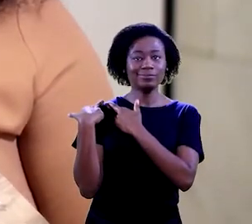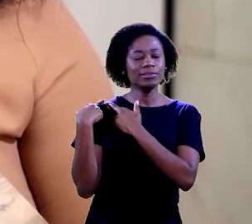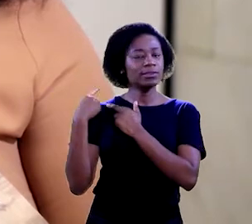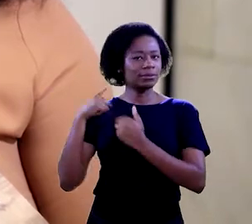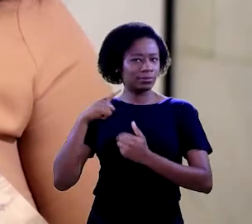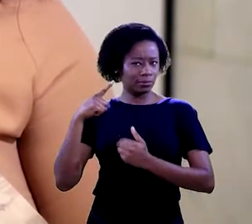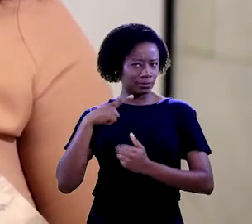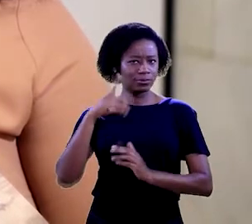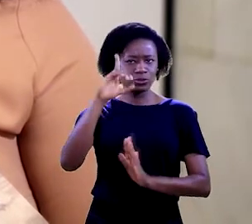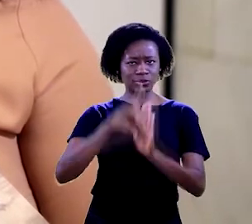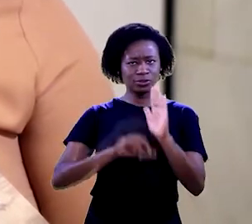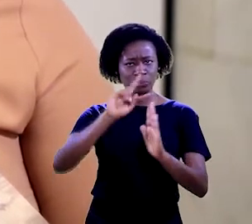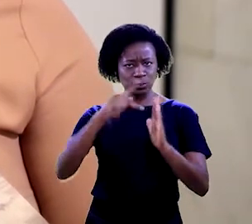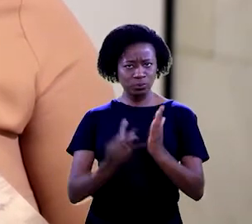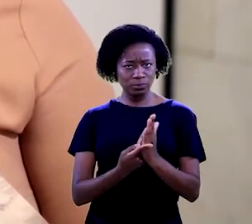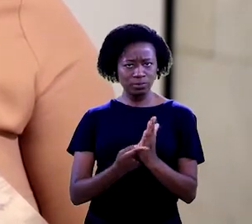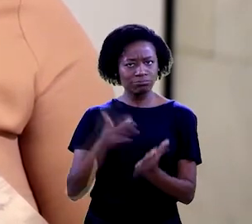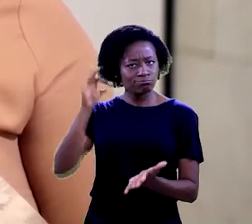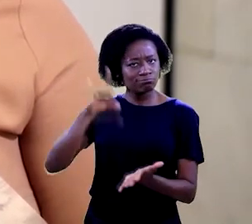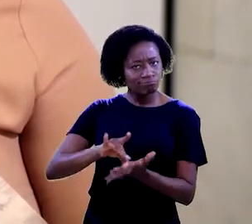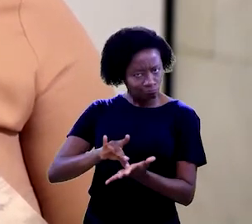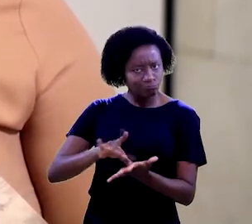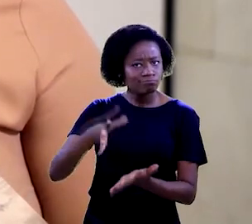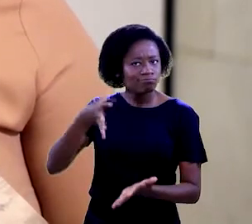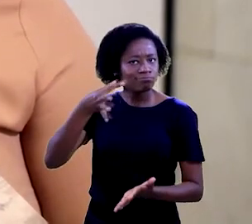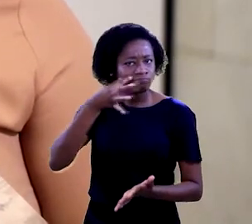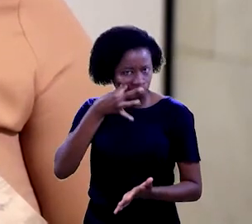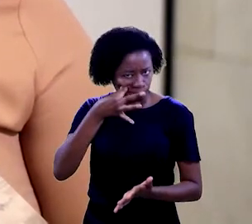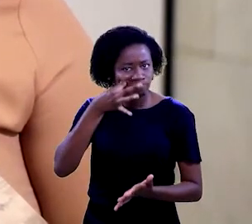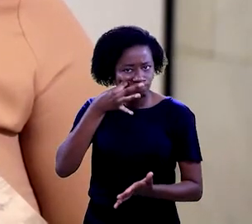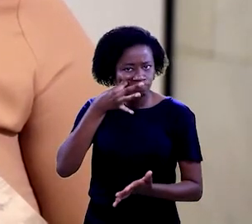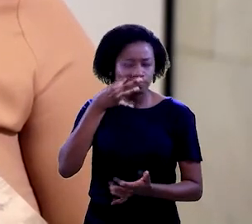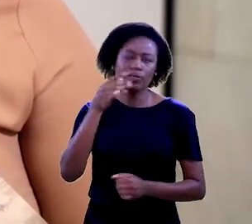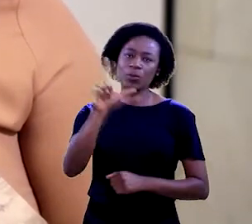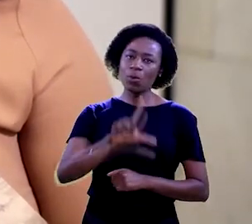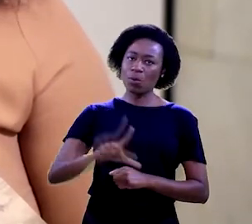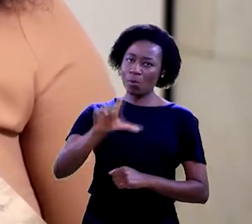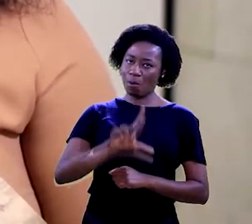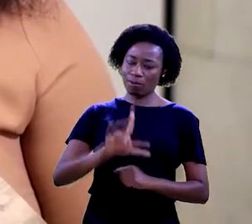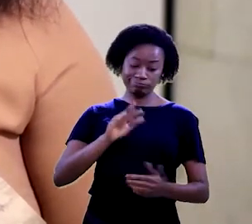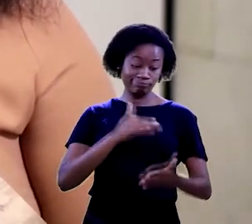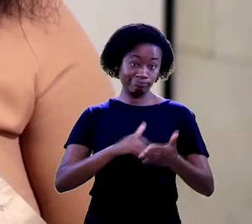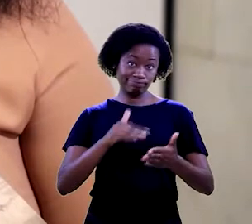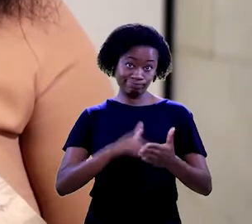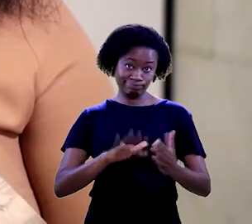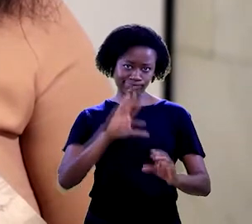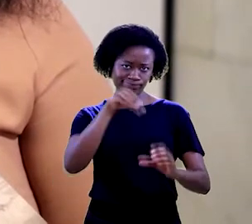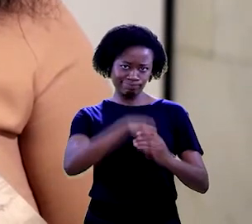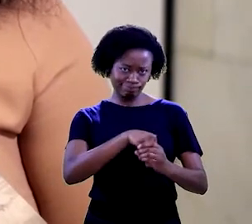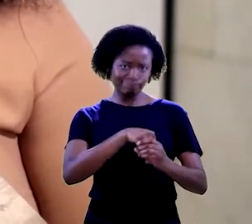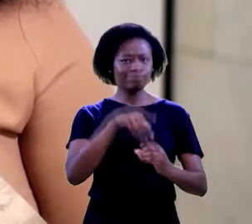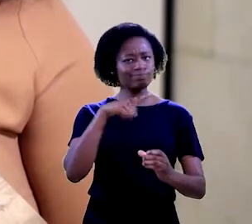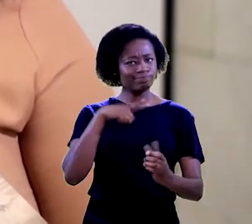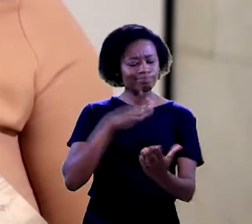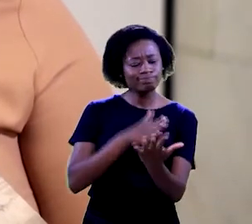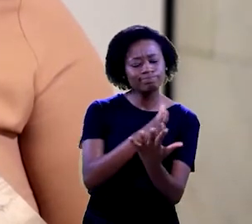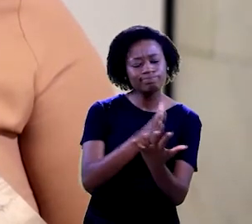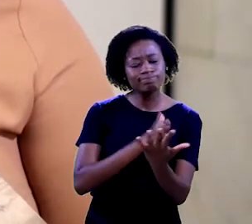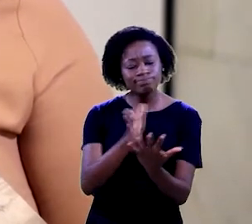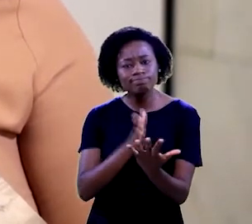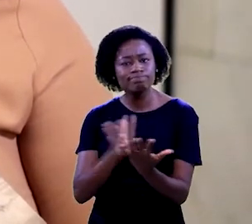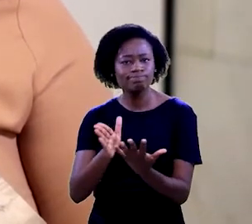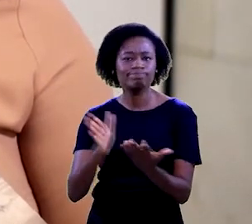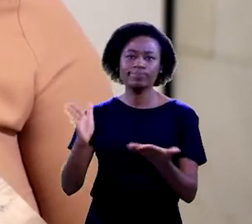também materializar os direitos humanos. É óbvio que dentro da nossa secretaria nós abarcamos